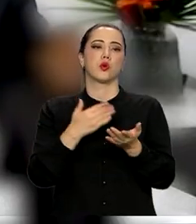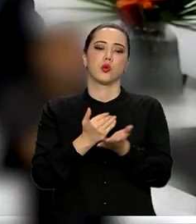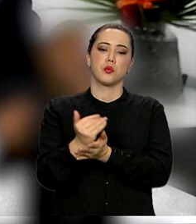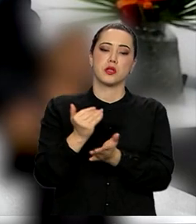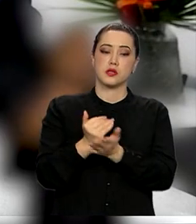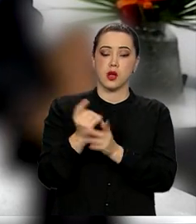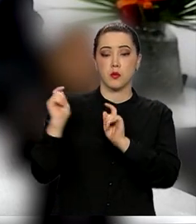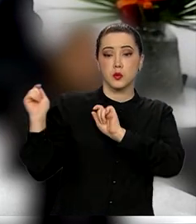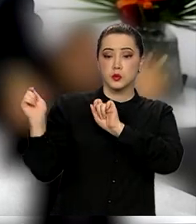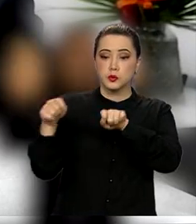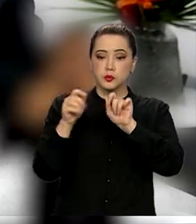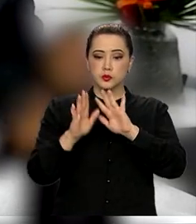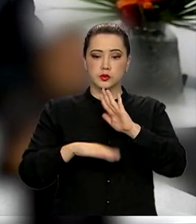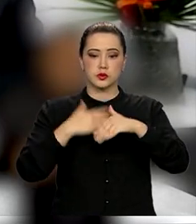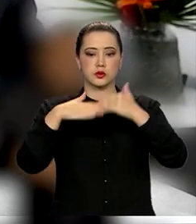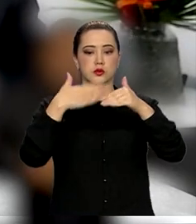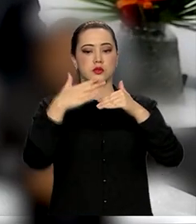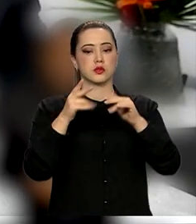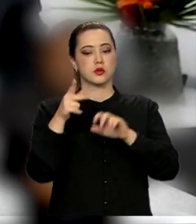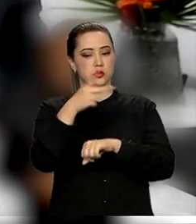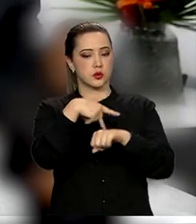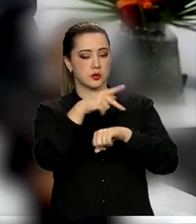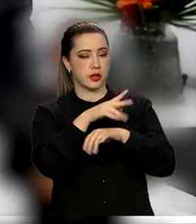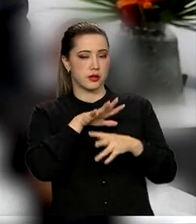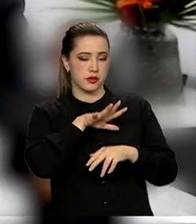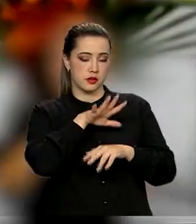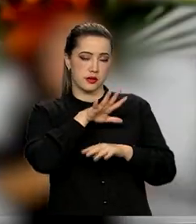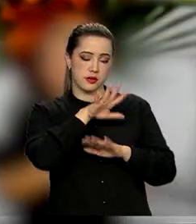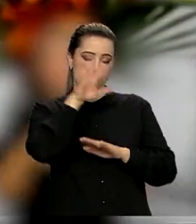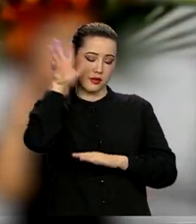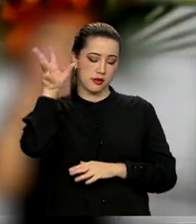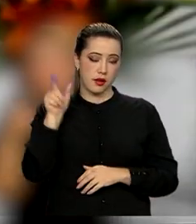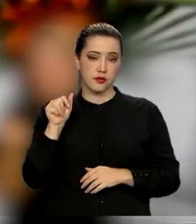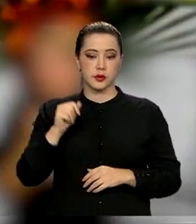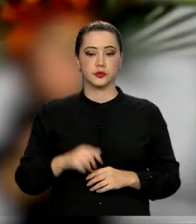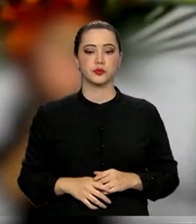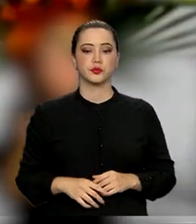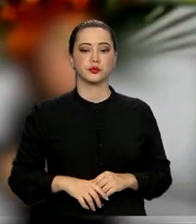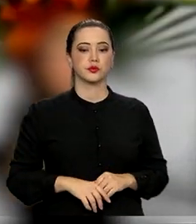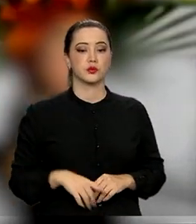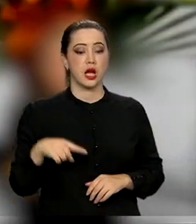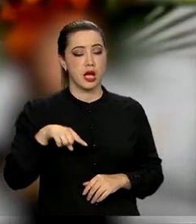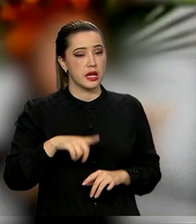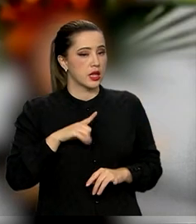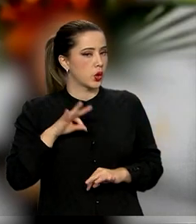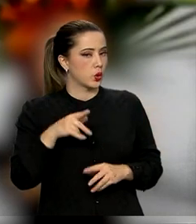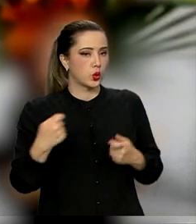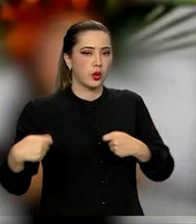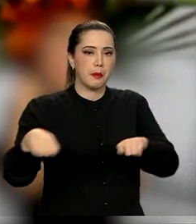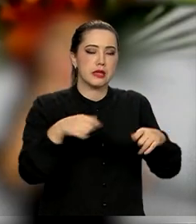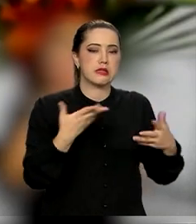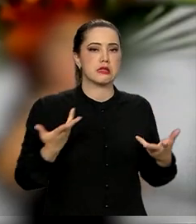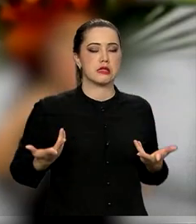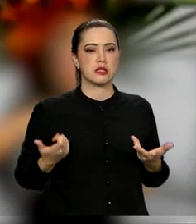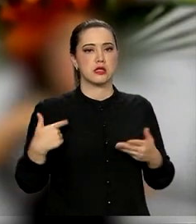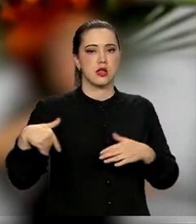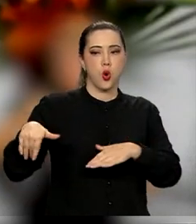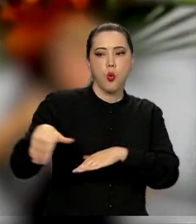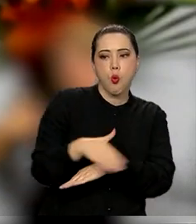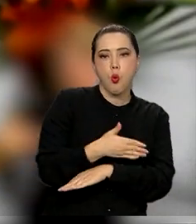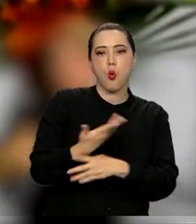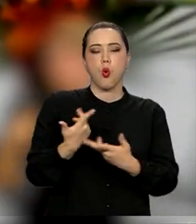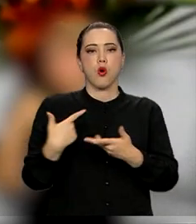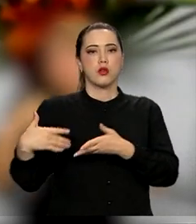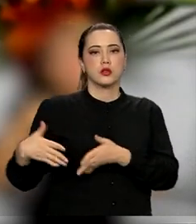pelo potencial de crescimento dos países africanos. Aqui tem tudo por fazer. Aqui precisa de rua, de estrada,